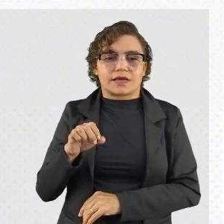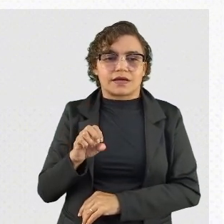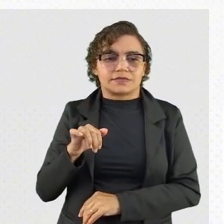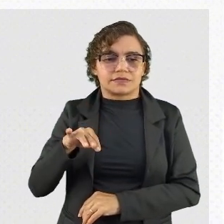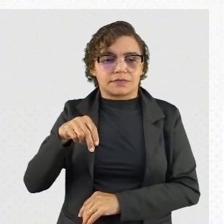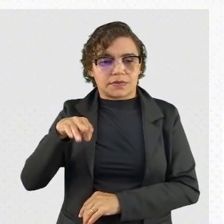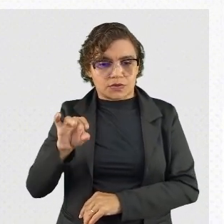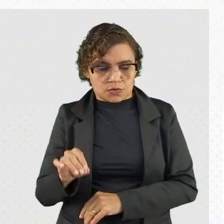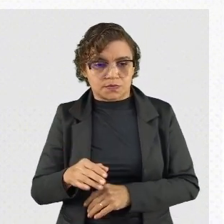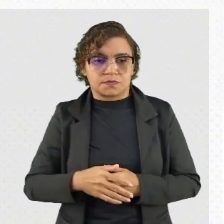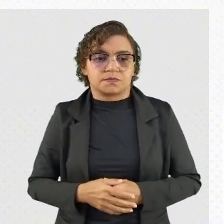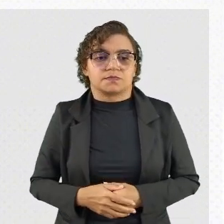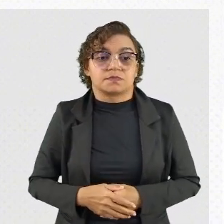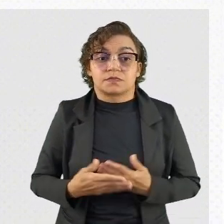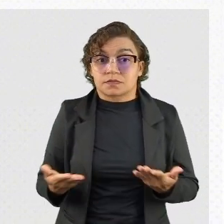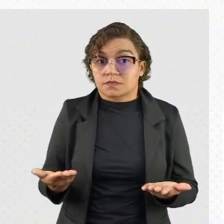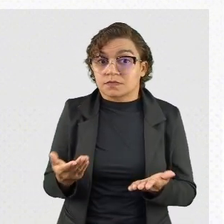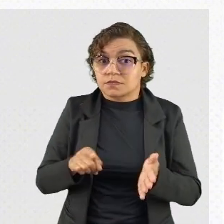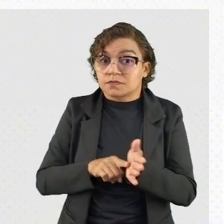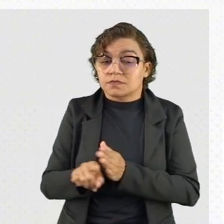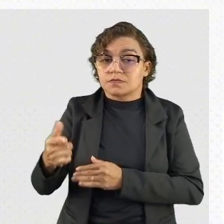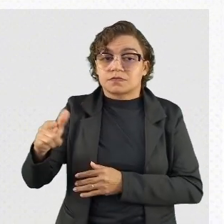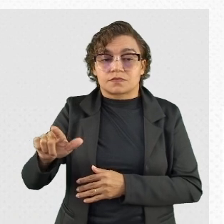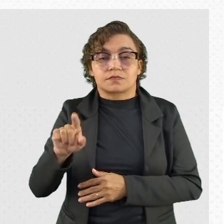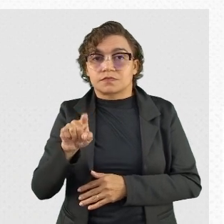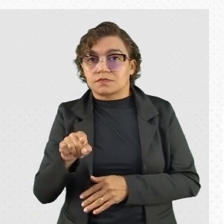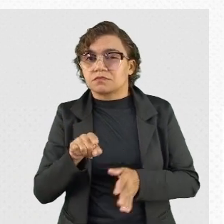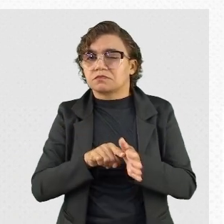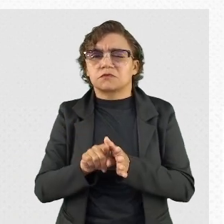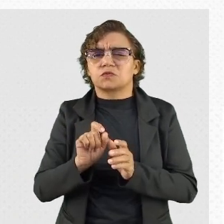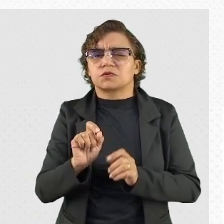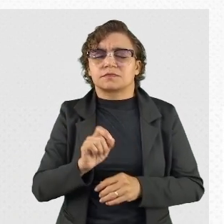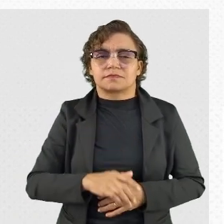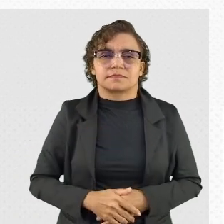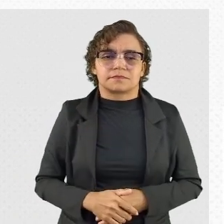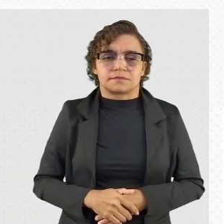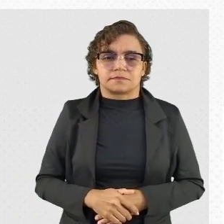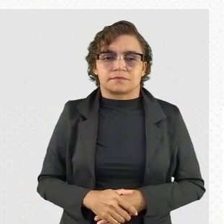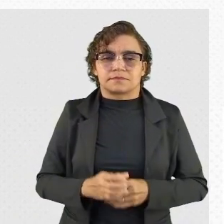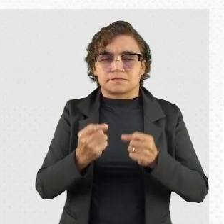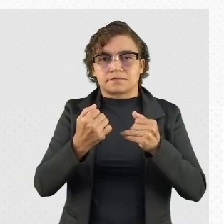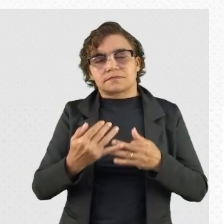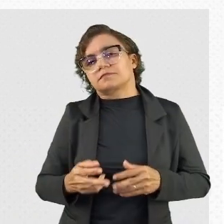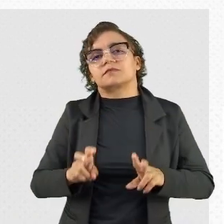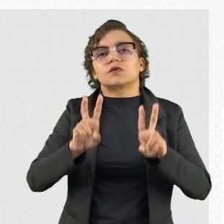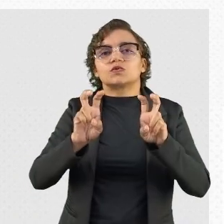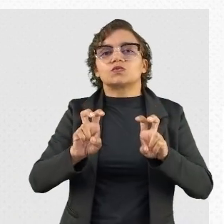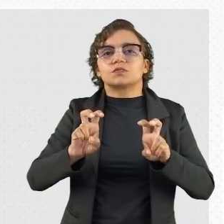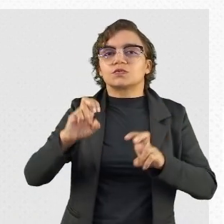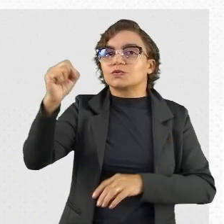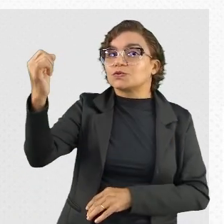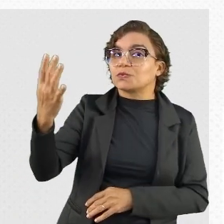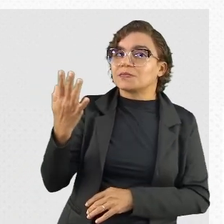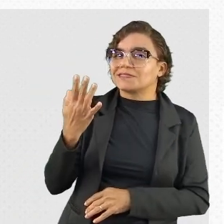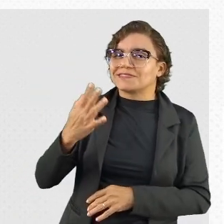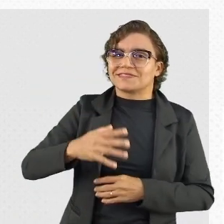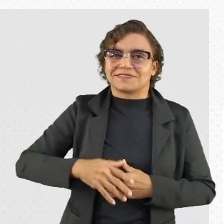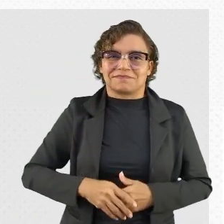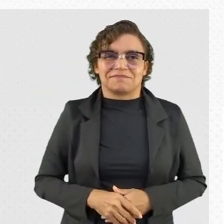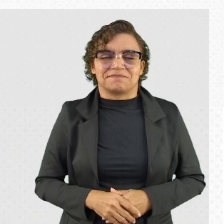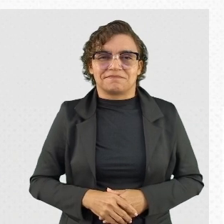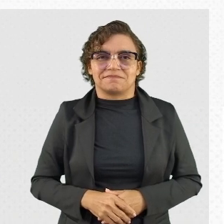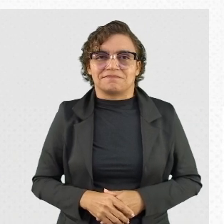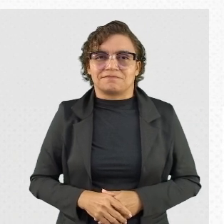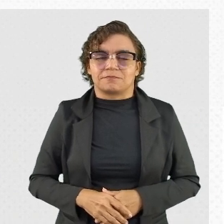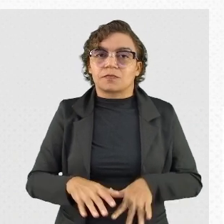questão. Agora, essa é uma questão que fala sobre o Iluminismo. Olha só,